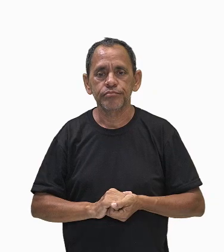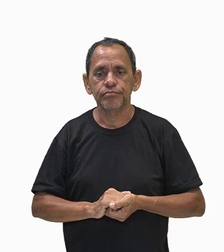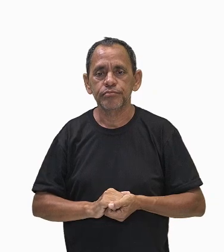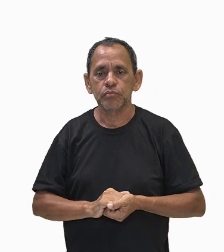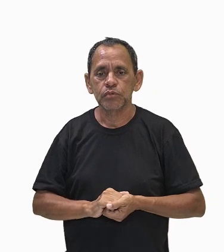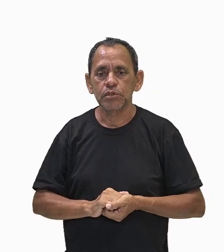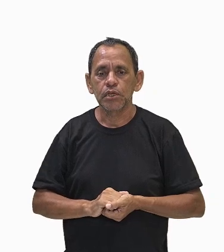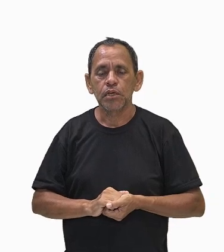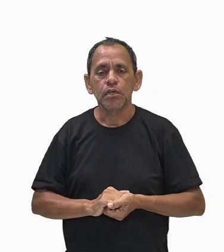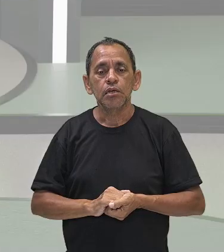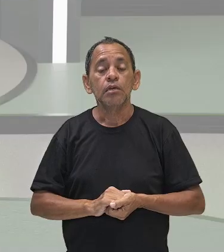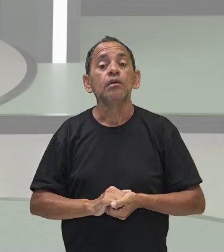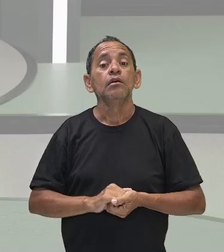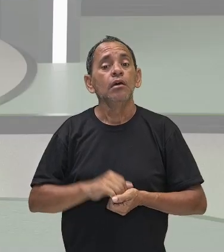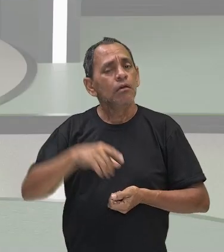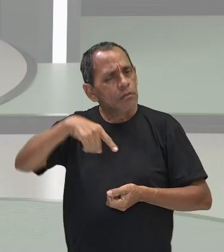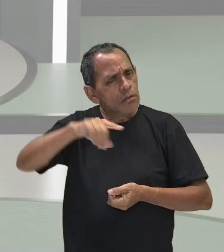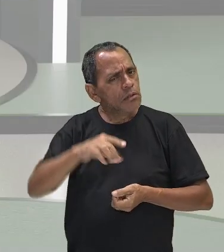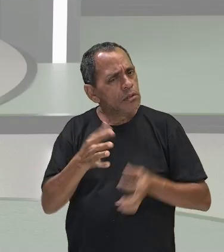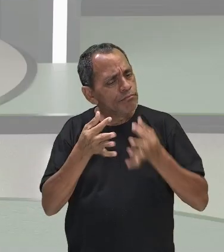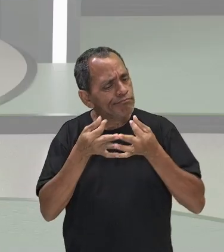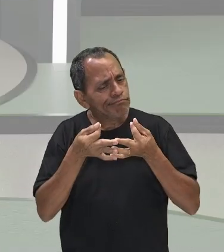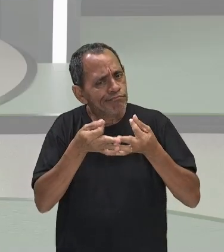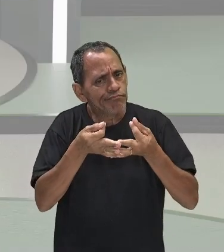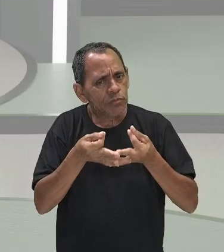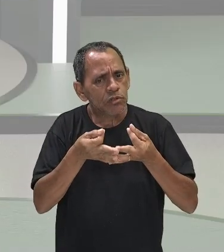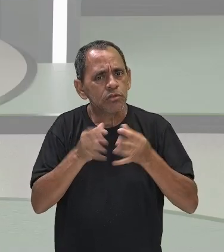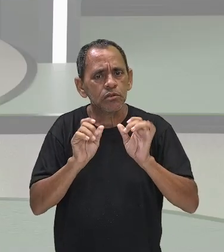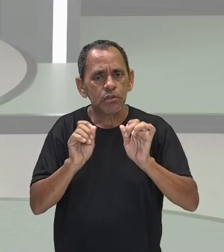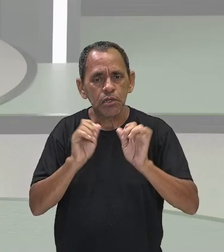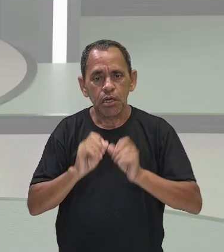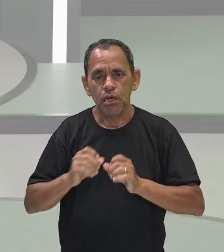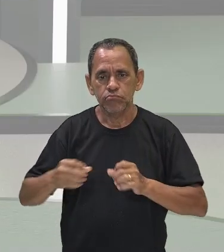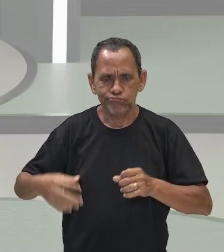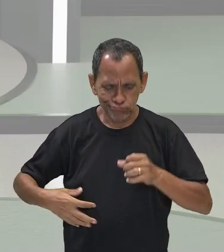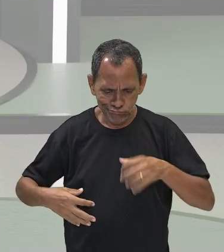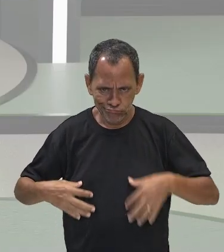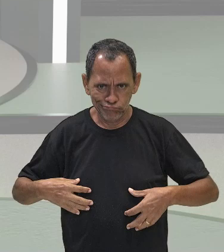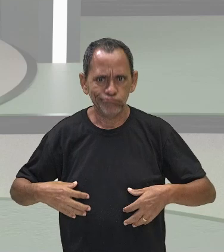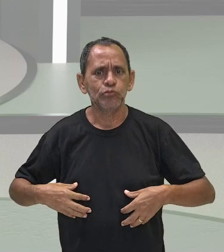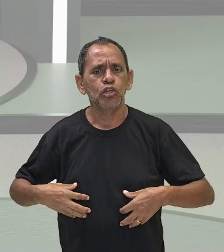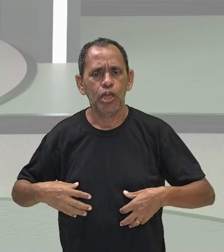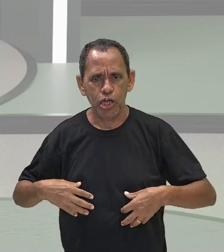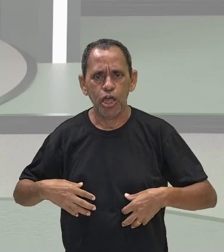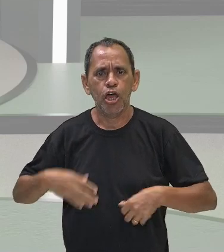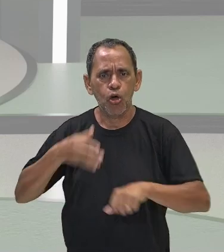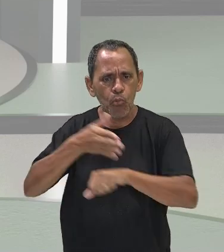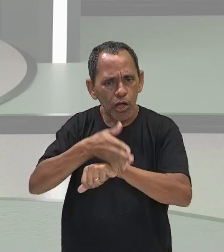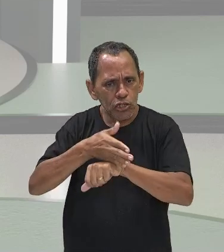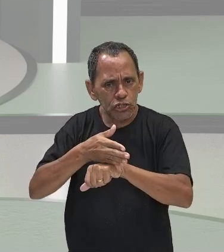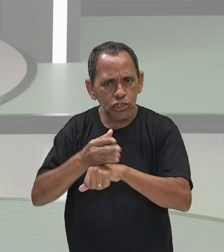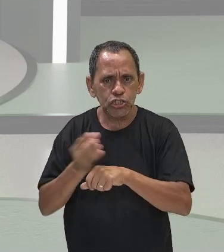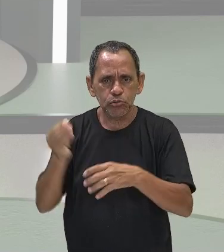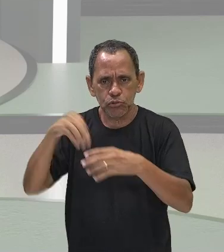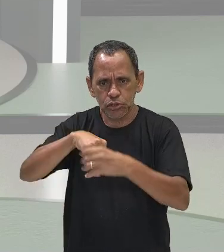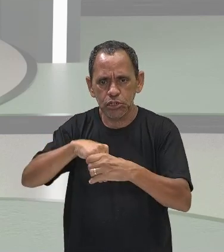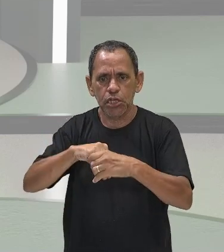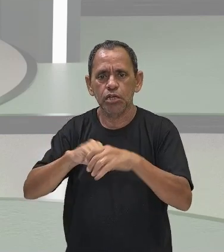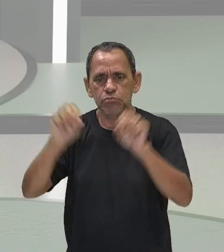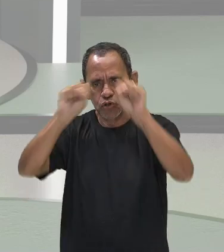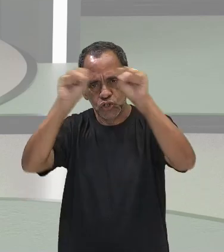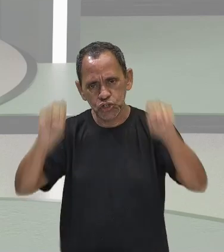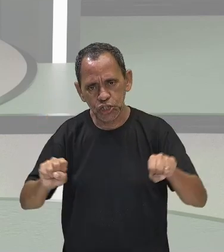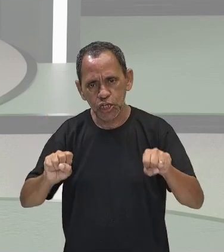agora é os órgãos que fazem parte do sistema urinário. Estou mostrando aqui para vocês um esquema